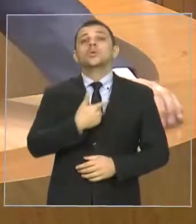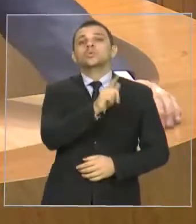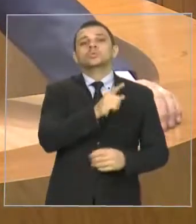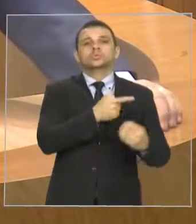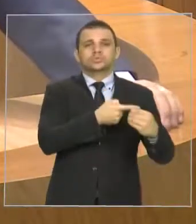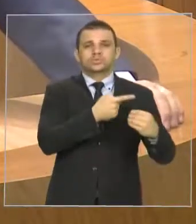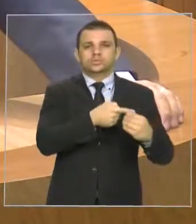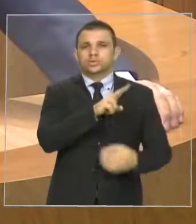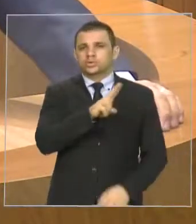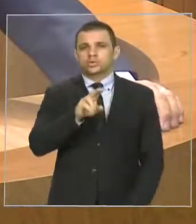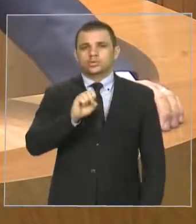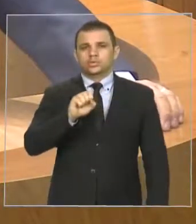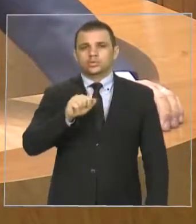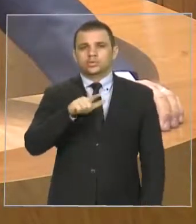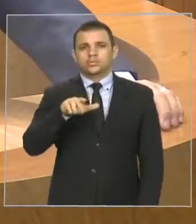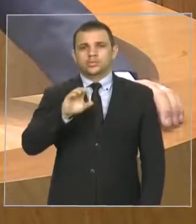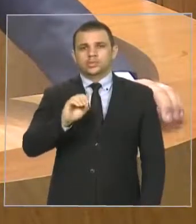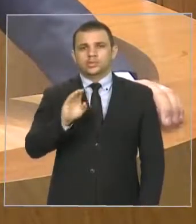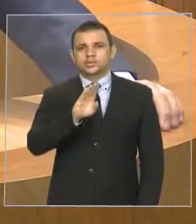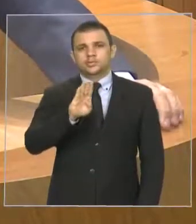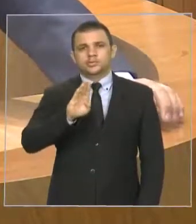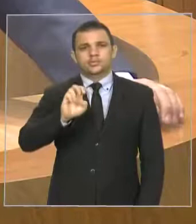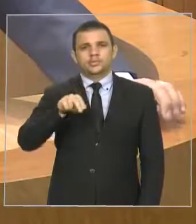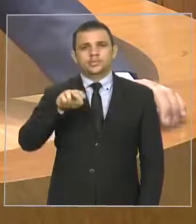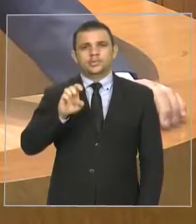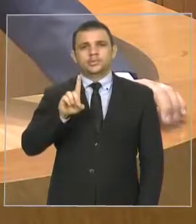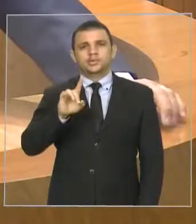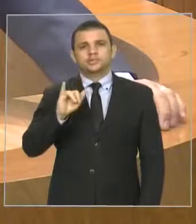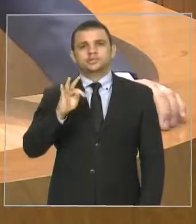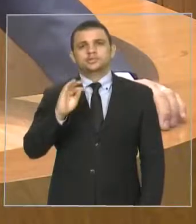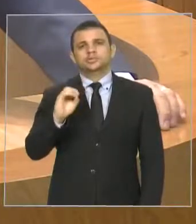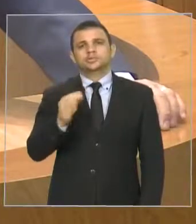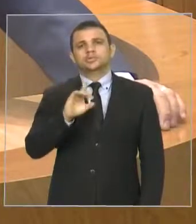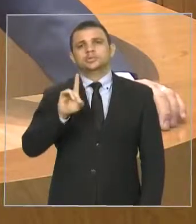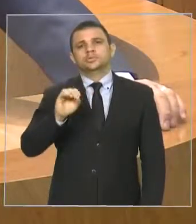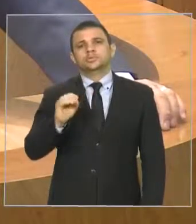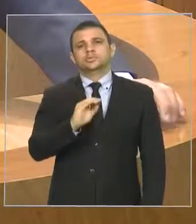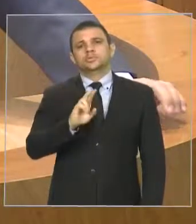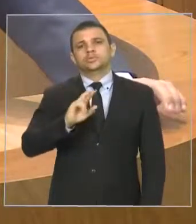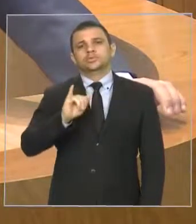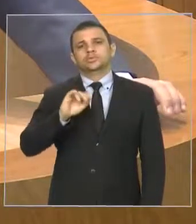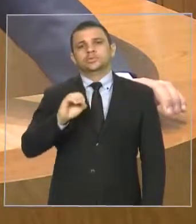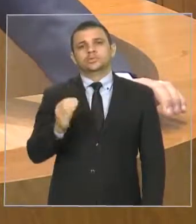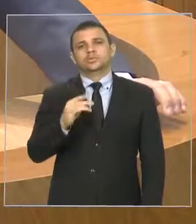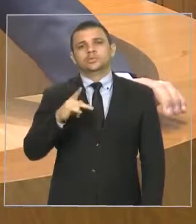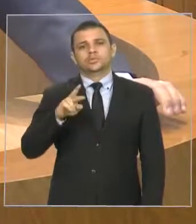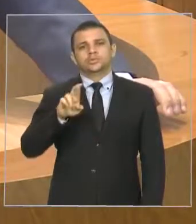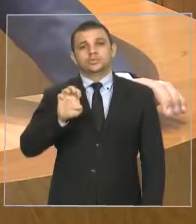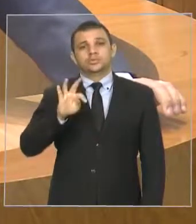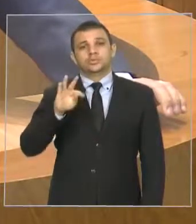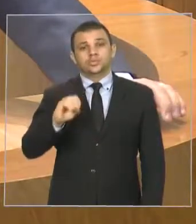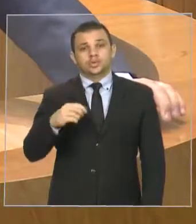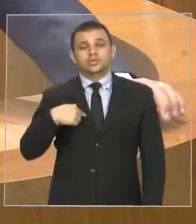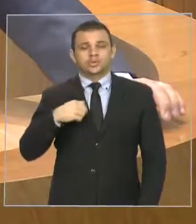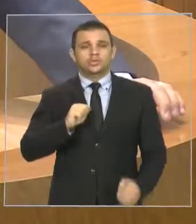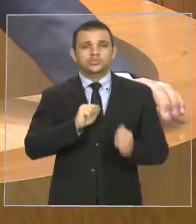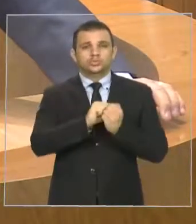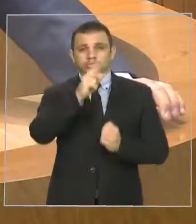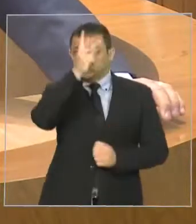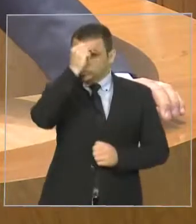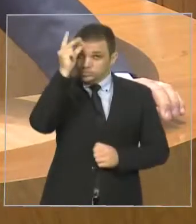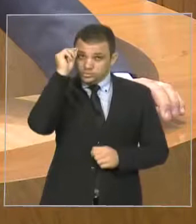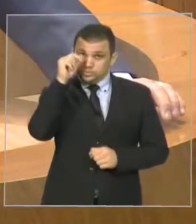lá com o prefeito maurício fernandes e todo seu grupo político nós tivemos